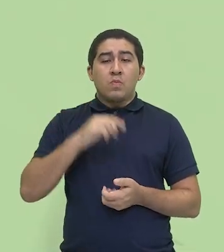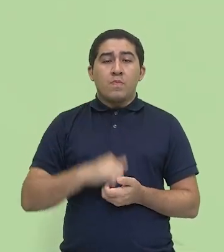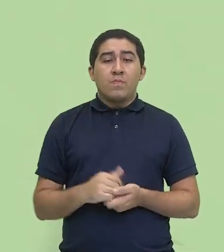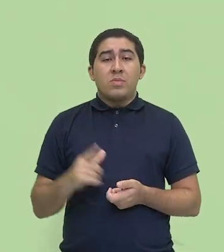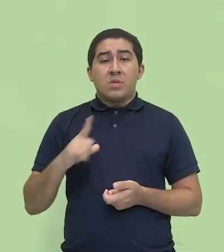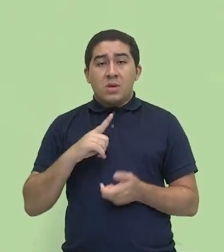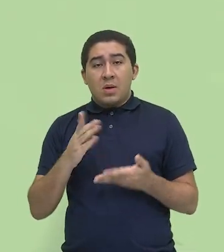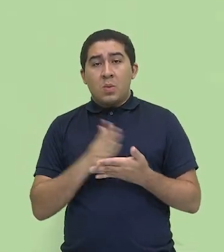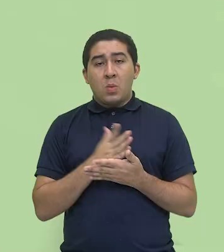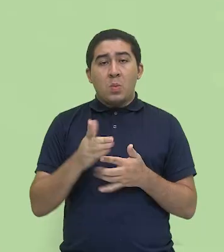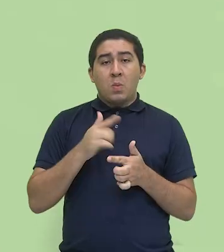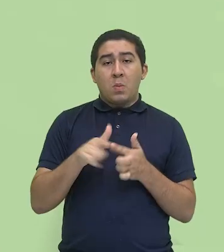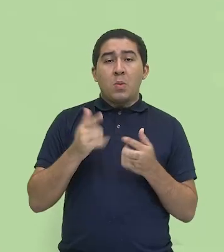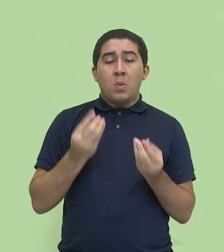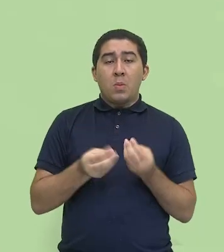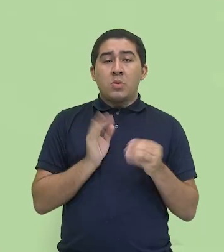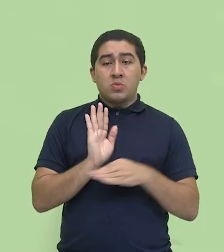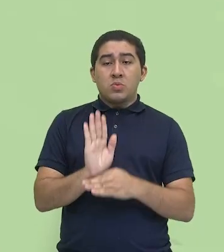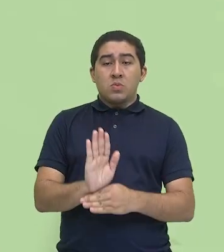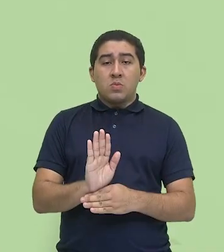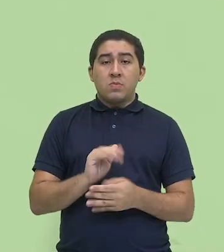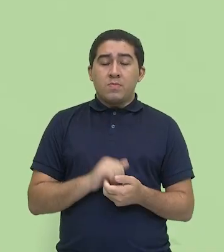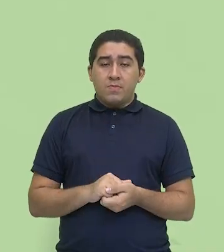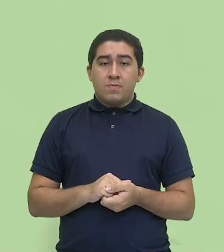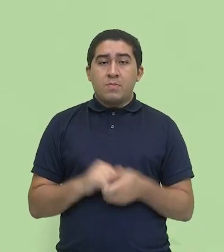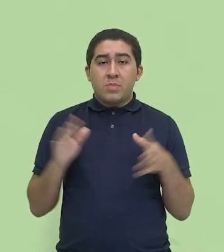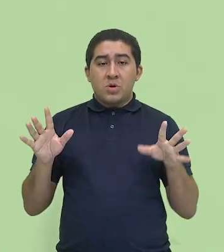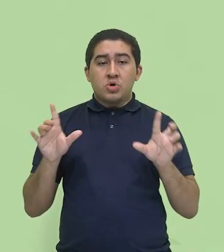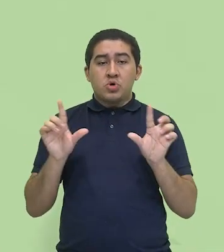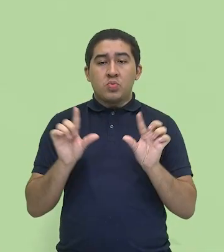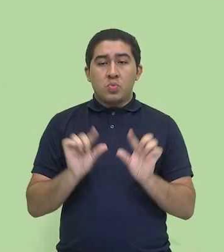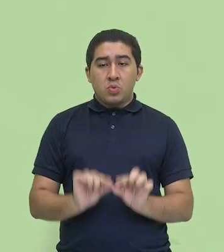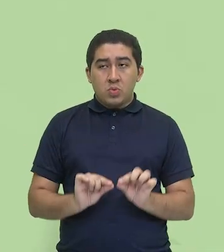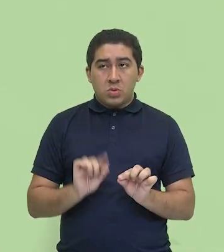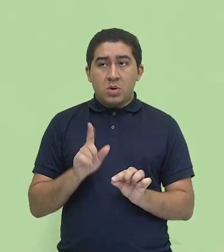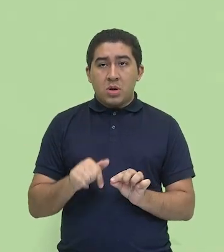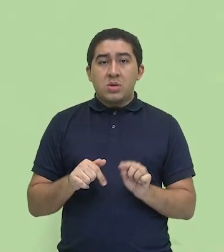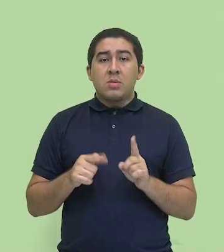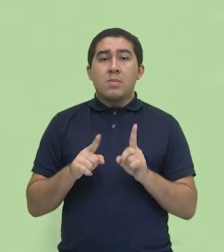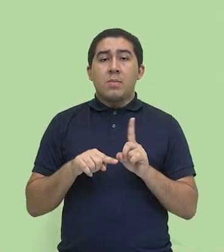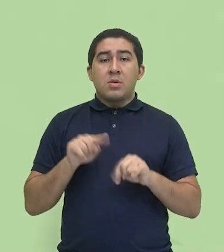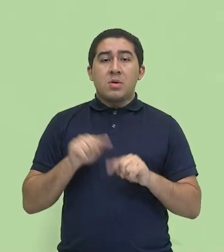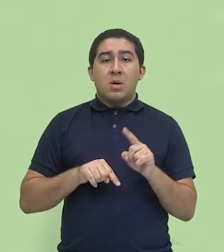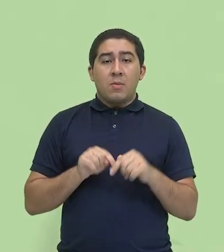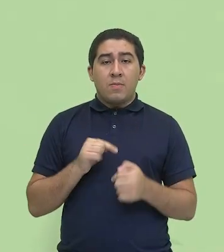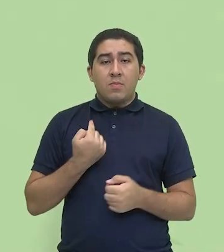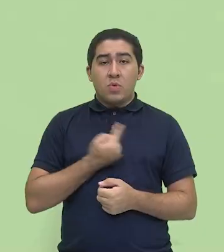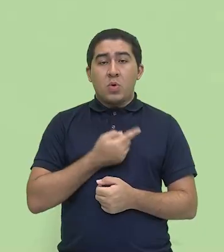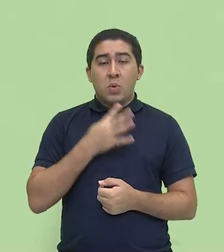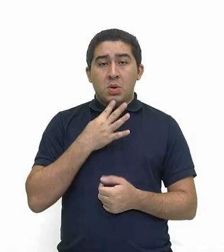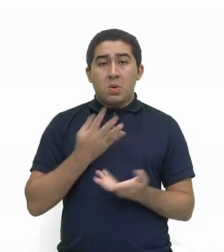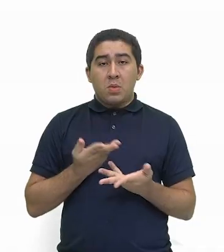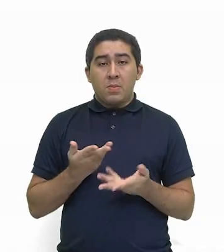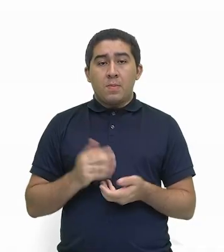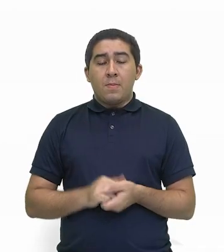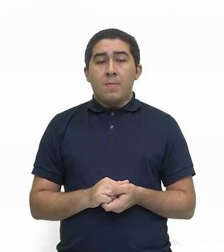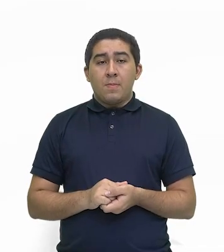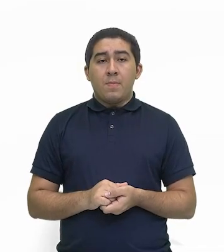existe solução, professora, para diminuir aí esse lixo eletrônico? A gente vai conhecer